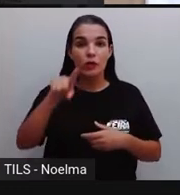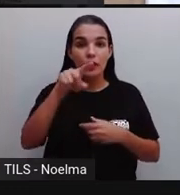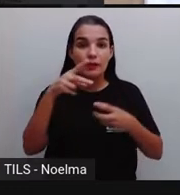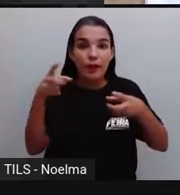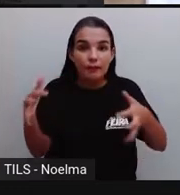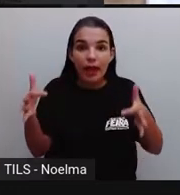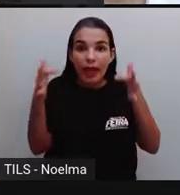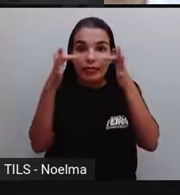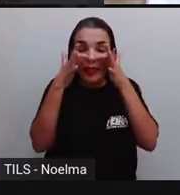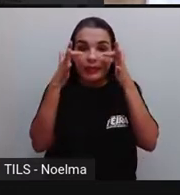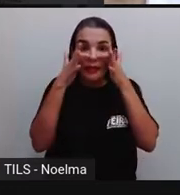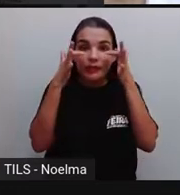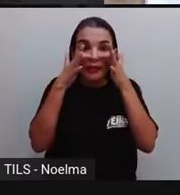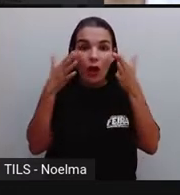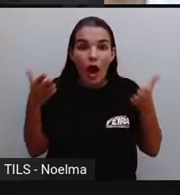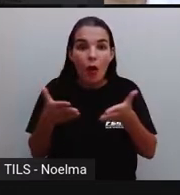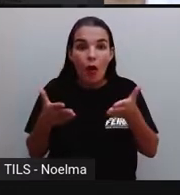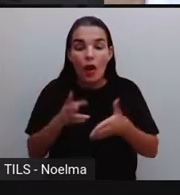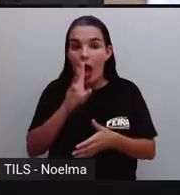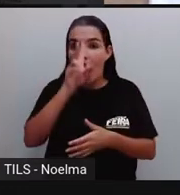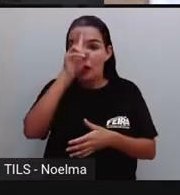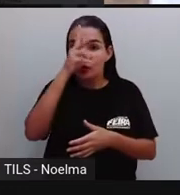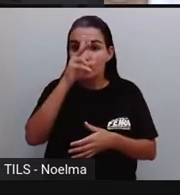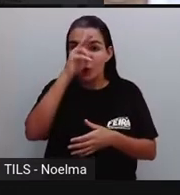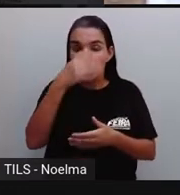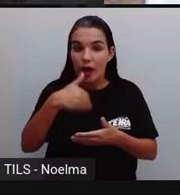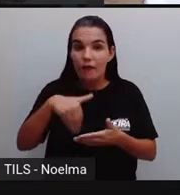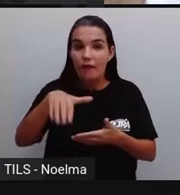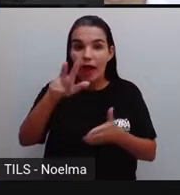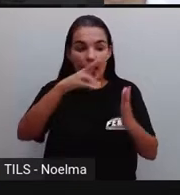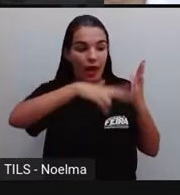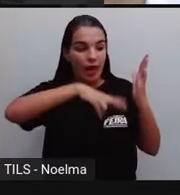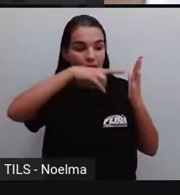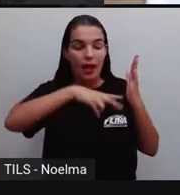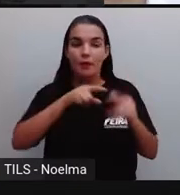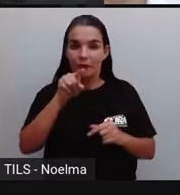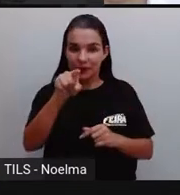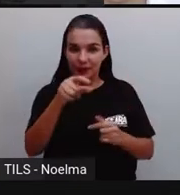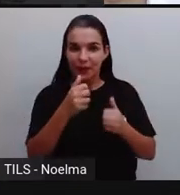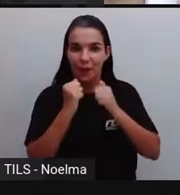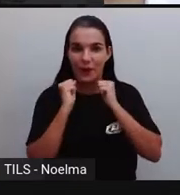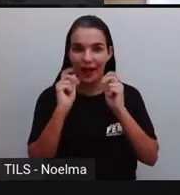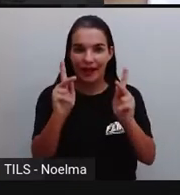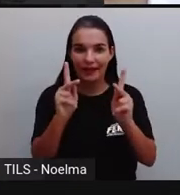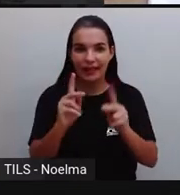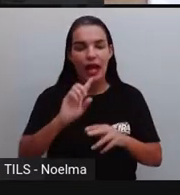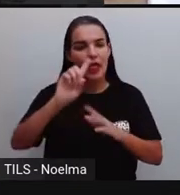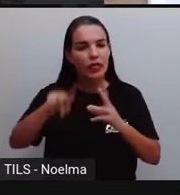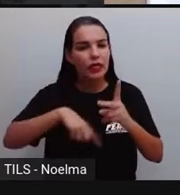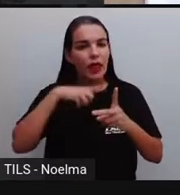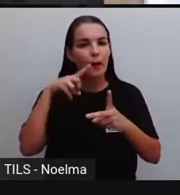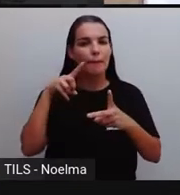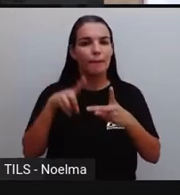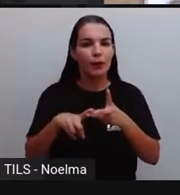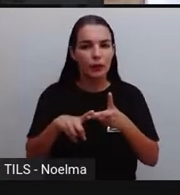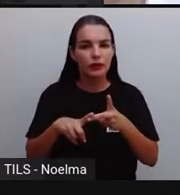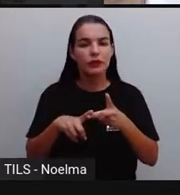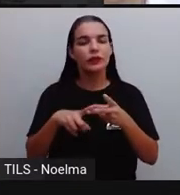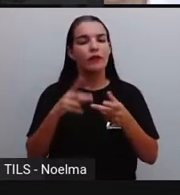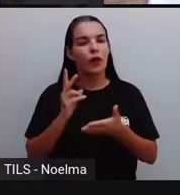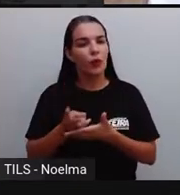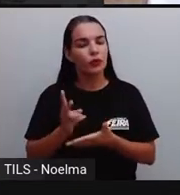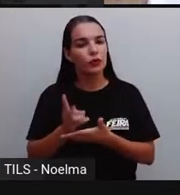acompanhem aí, tá? Com muita atenção essa história que a Pró vai ler para vocês, tá bom? E depois a gente vai